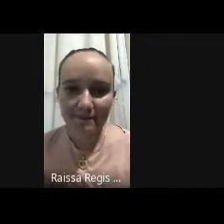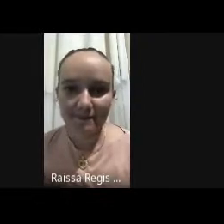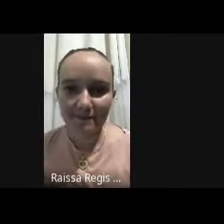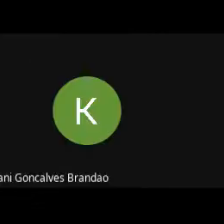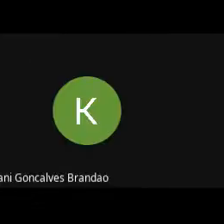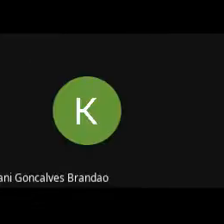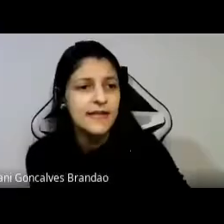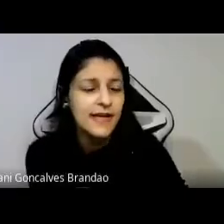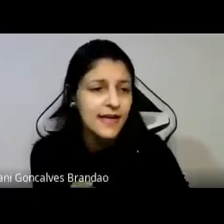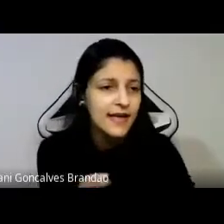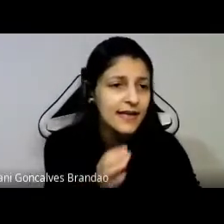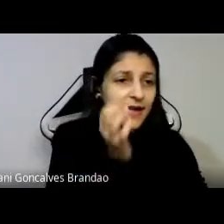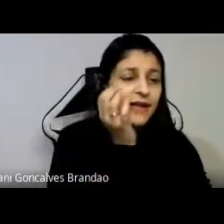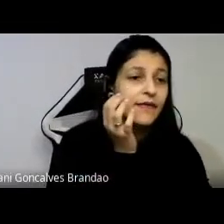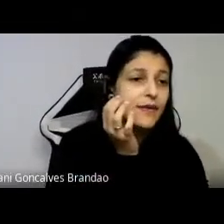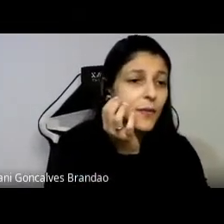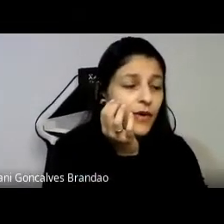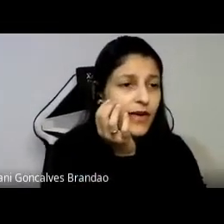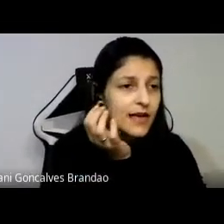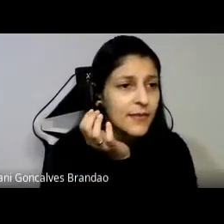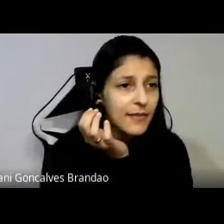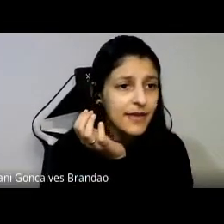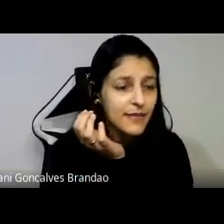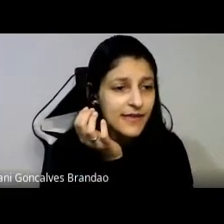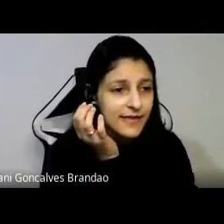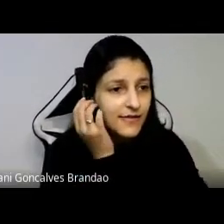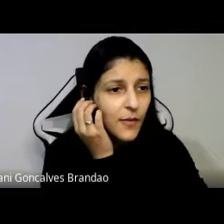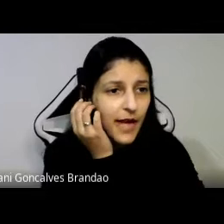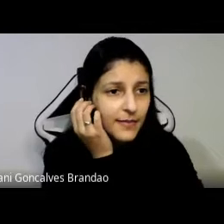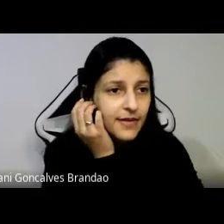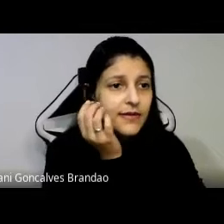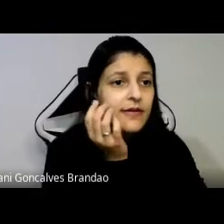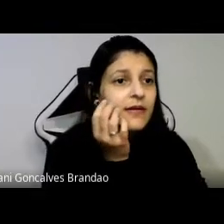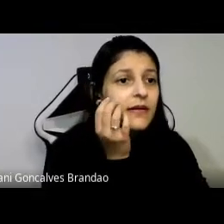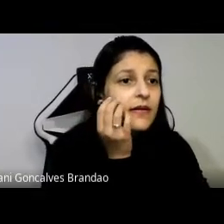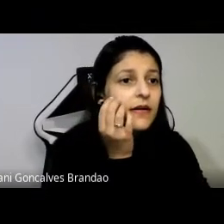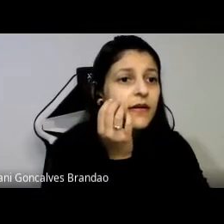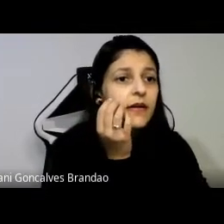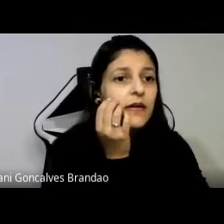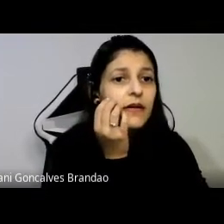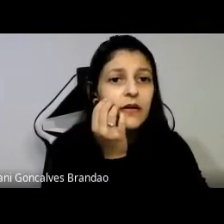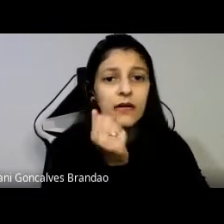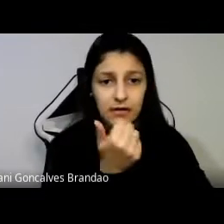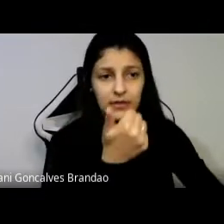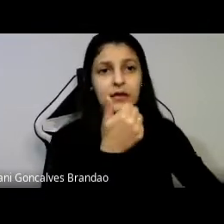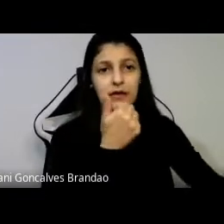Peraí, só um minutinho, ele está travando um pouquinho aqui para mim, eu não sei se é só para mim.